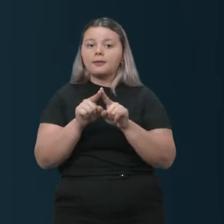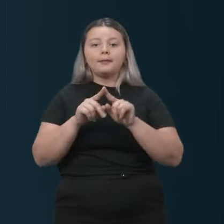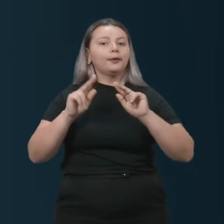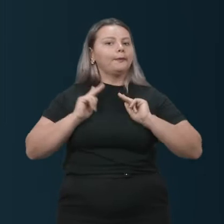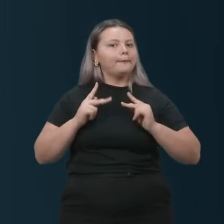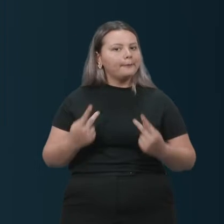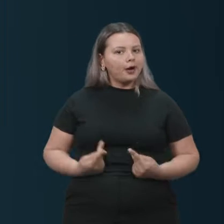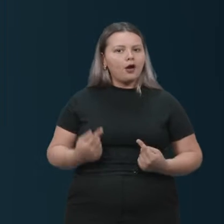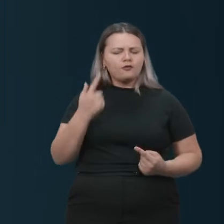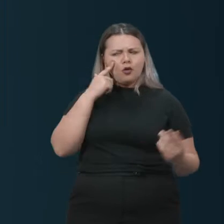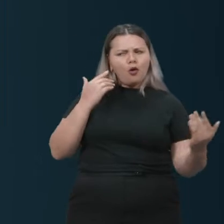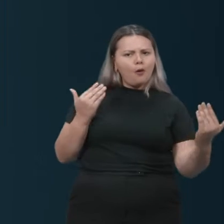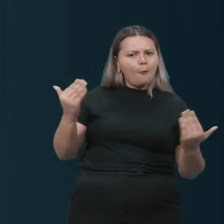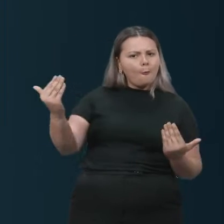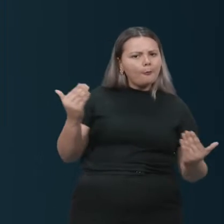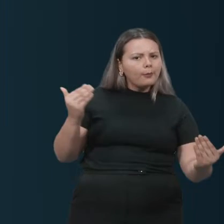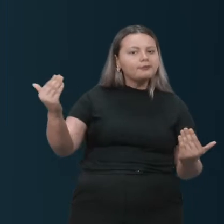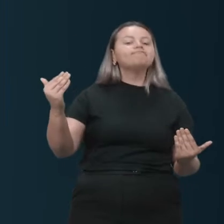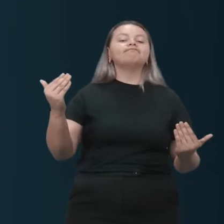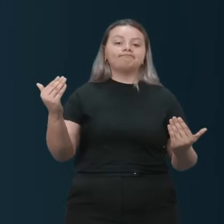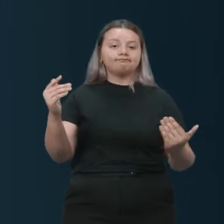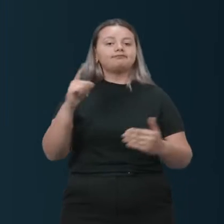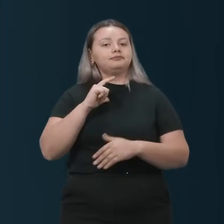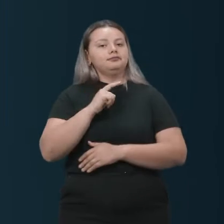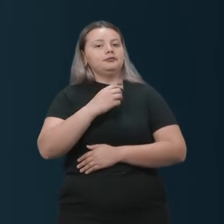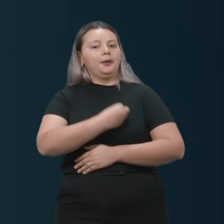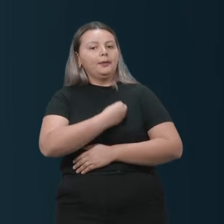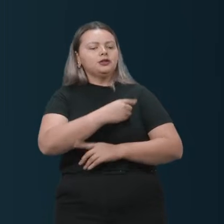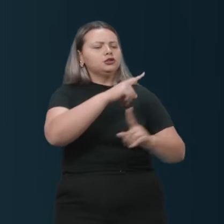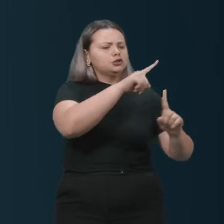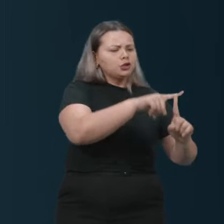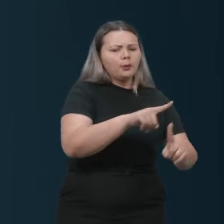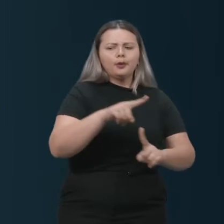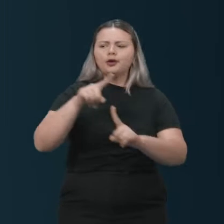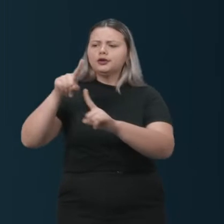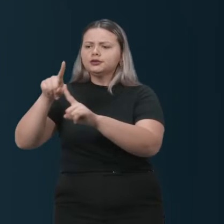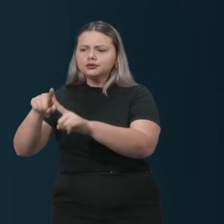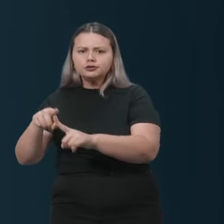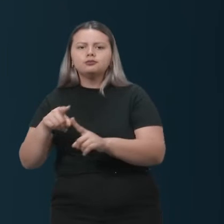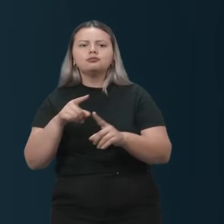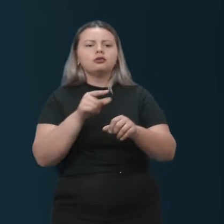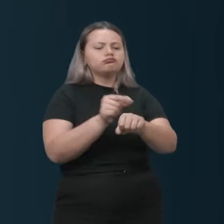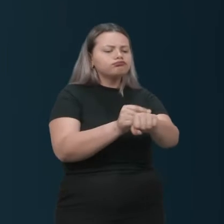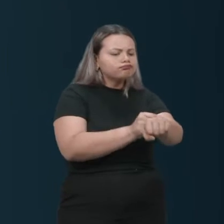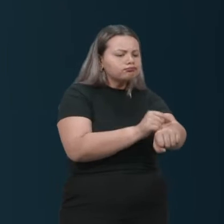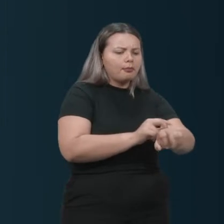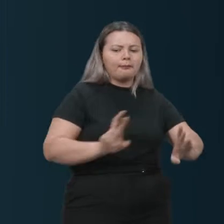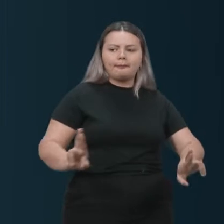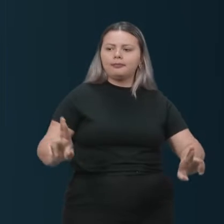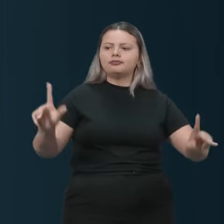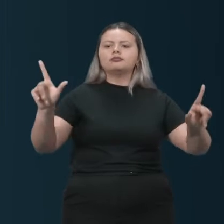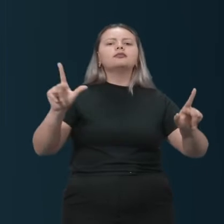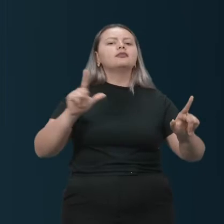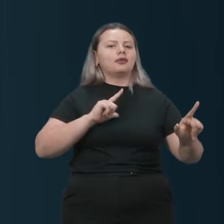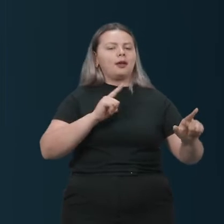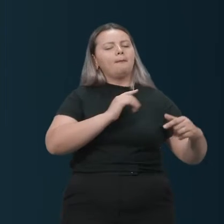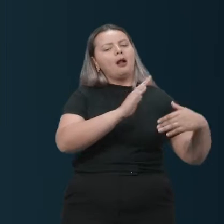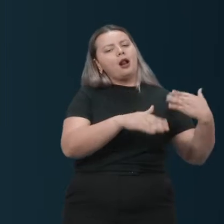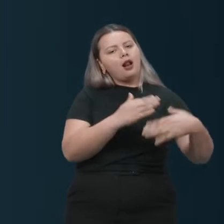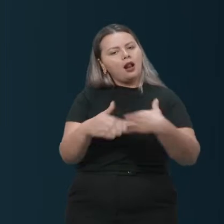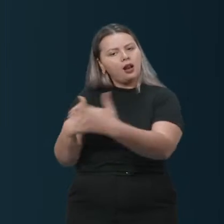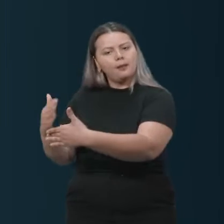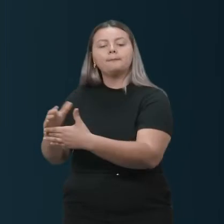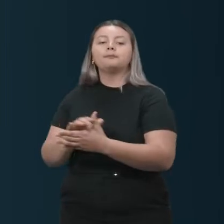humanos, existe uma participação muito grande de vários tipos celulares para sua formação.